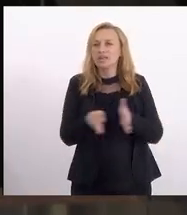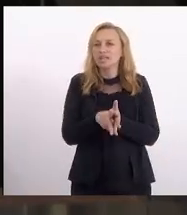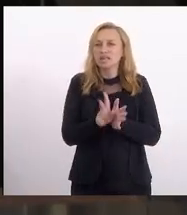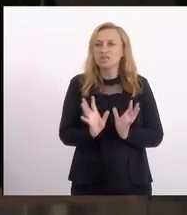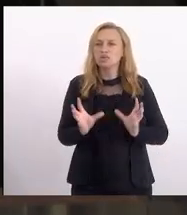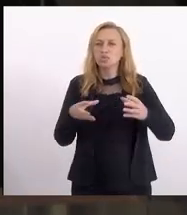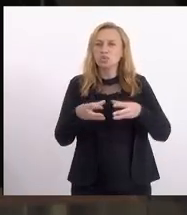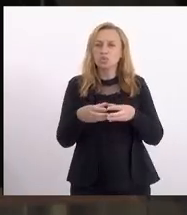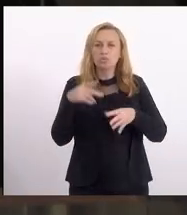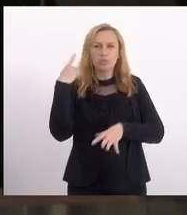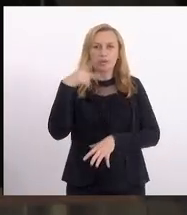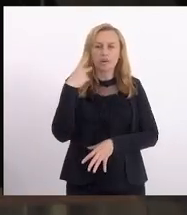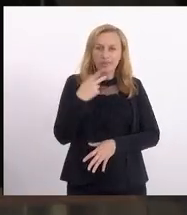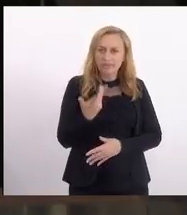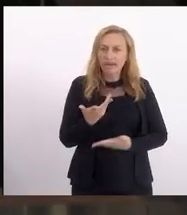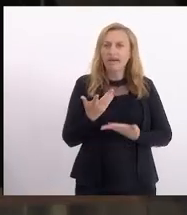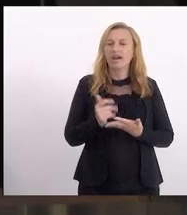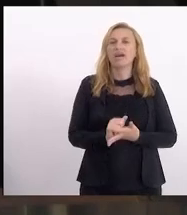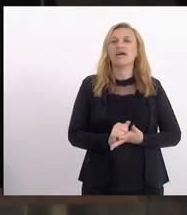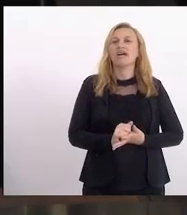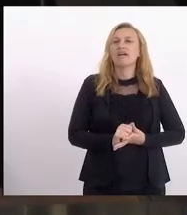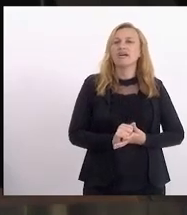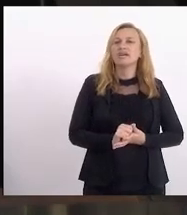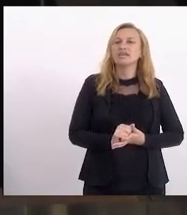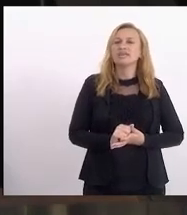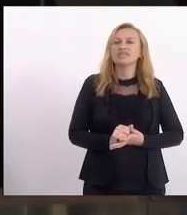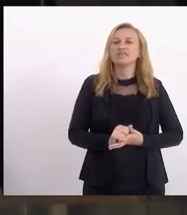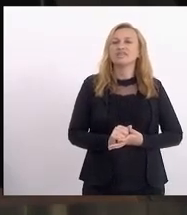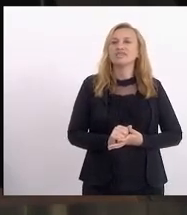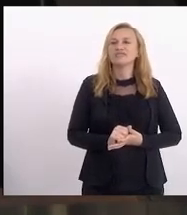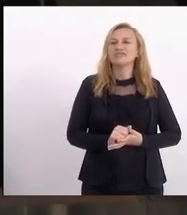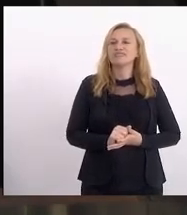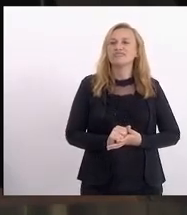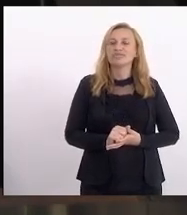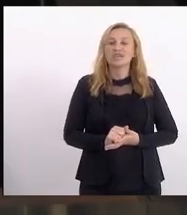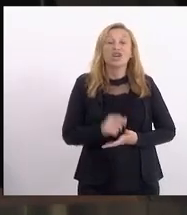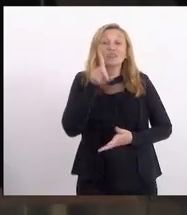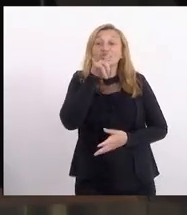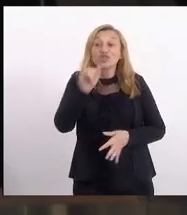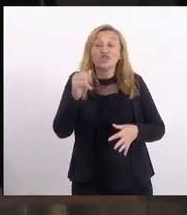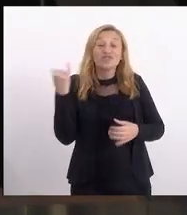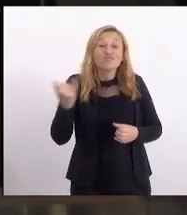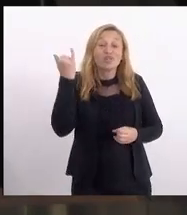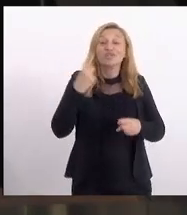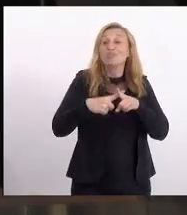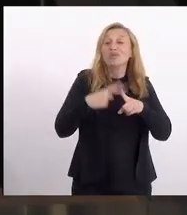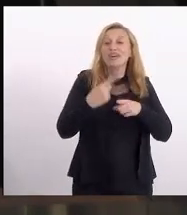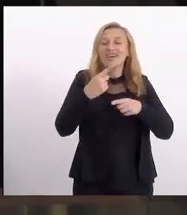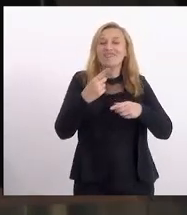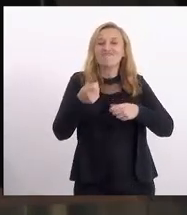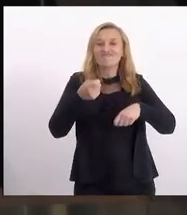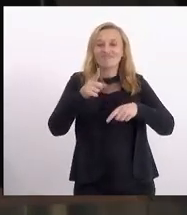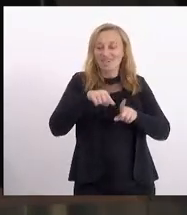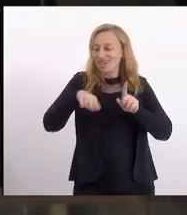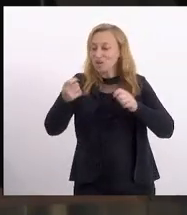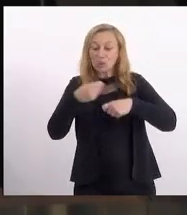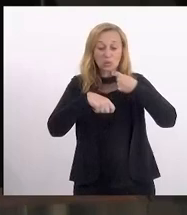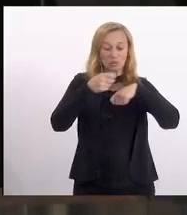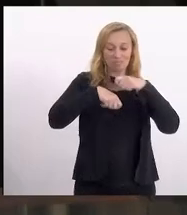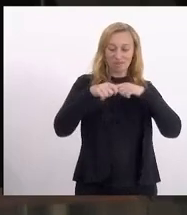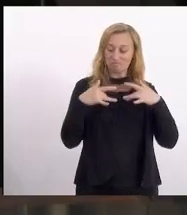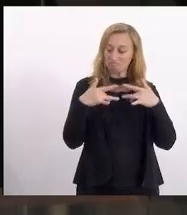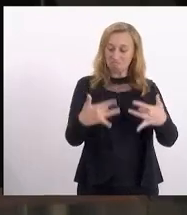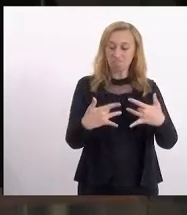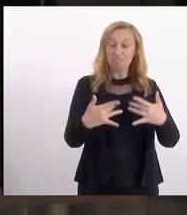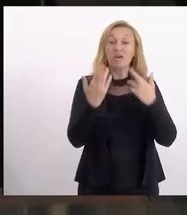da frente parlamentar. E eu considero uma data importante porque a economia solidária representa,